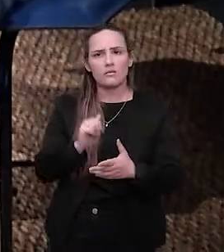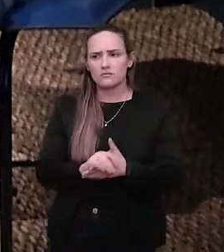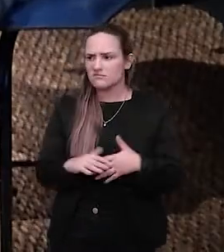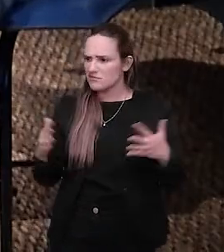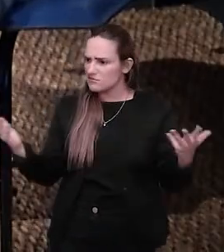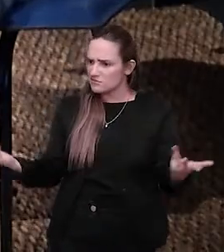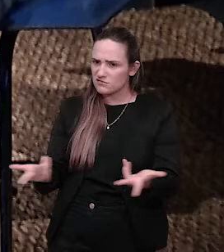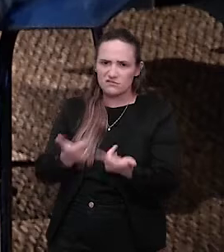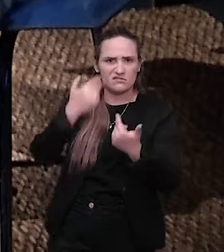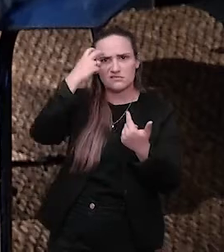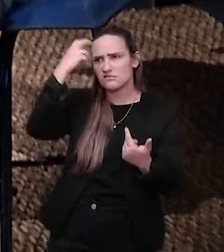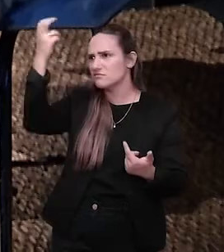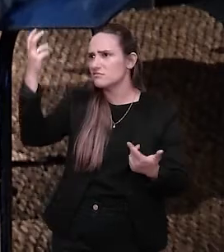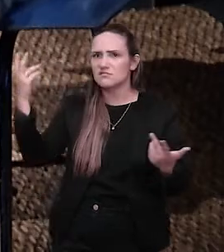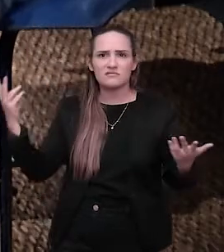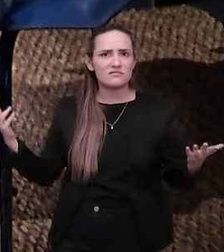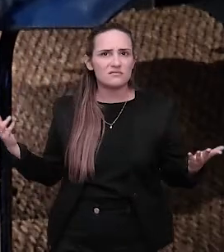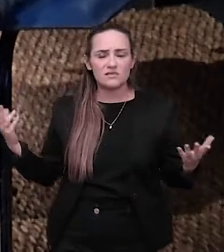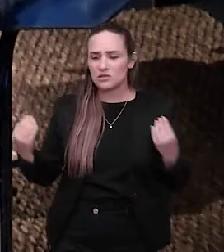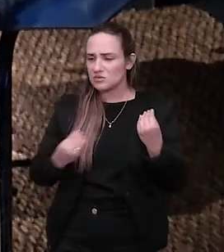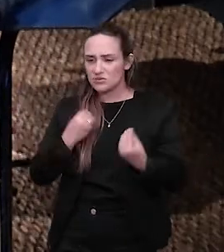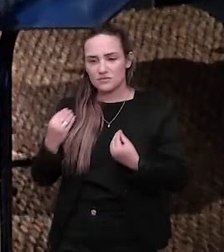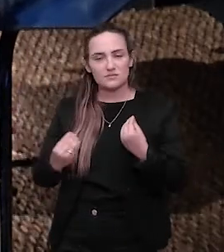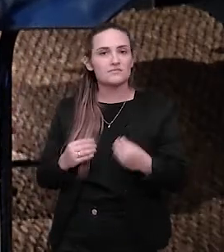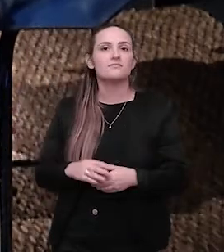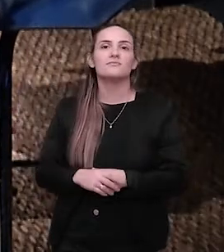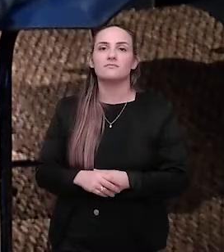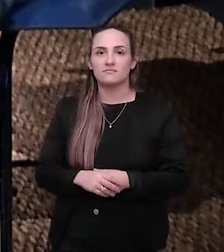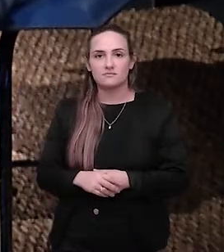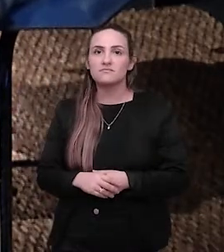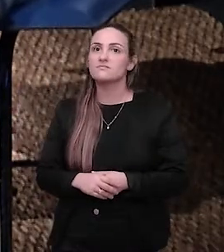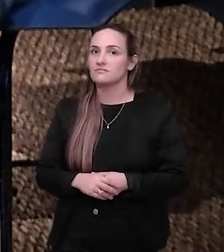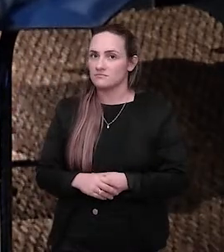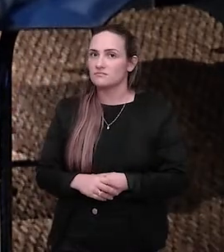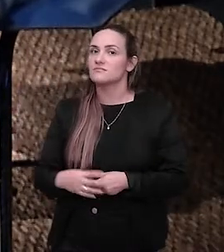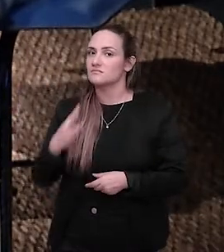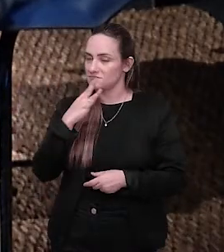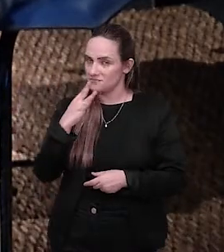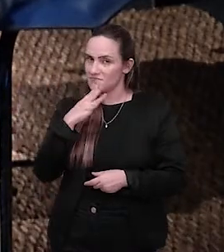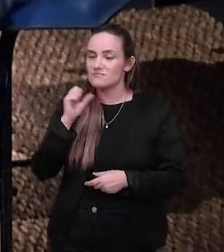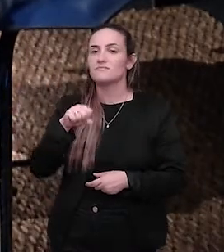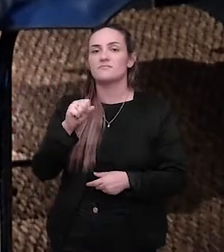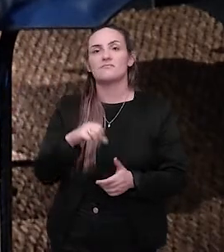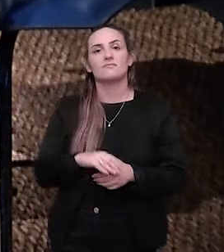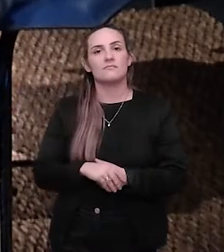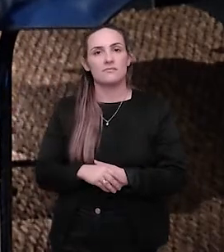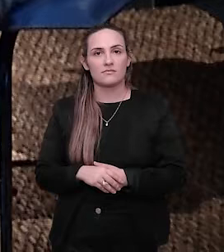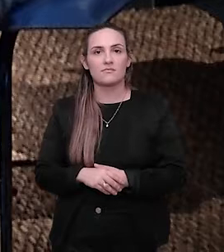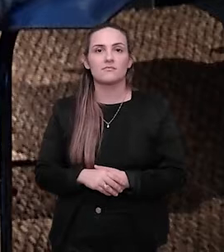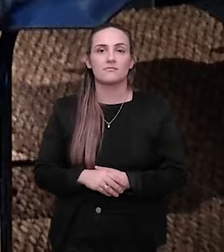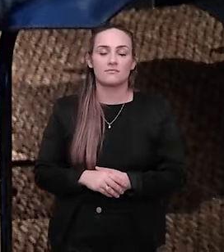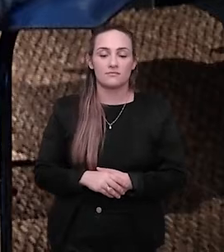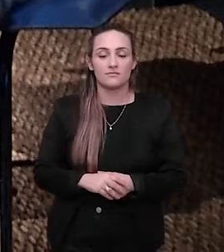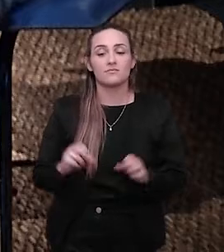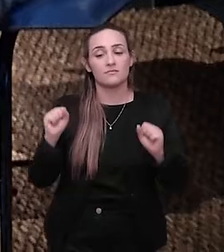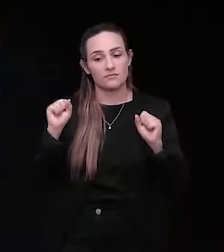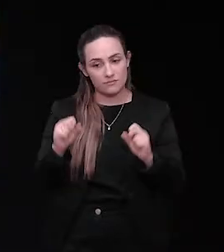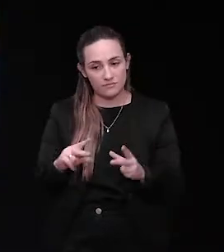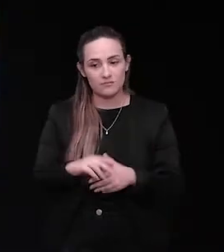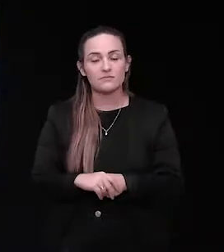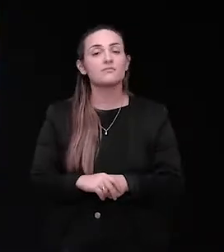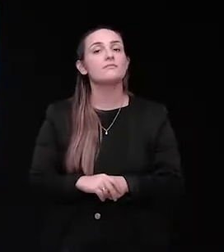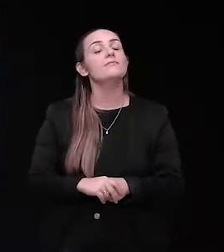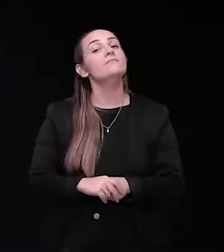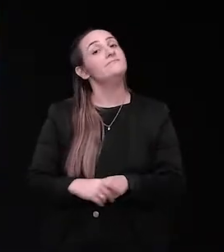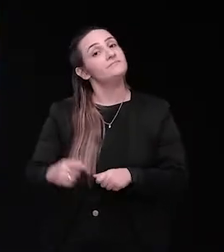escalão E o conhecimento que ele tinha do Brasil, Alexandre, era uma coisa maravilhosa. Conhecia a alma do Brasil, né? O nível de conhecimento. Então, e no final